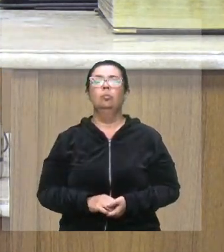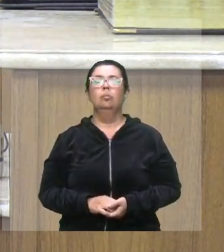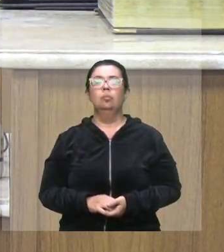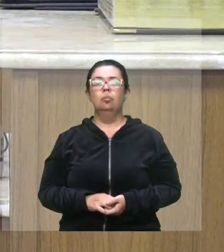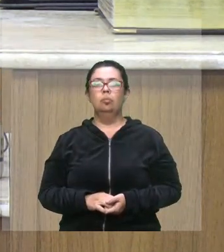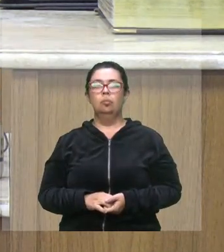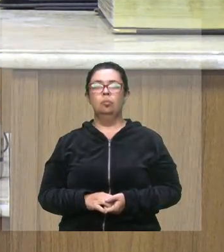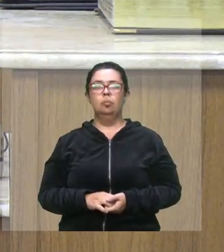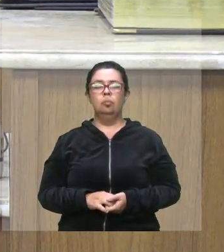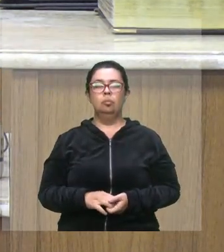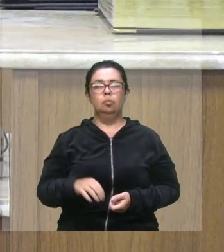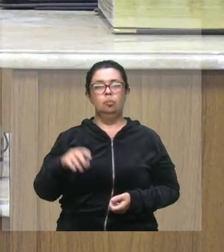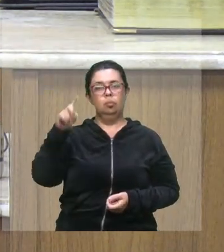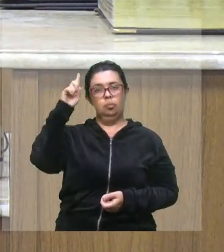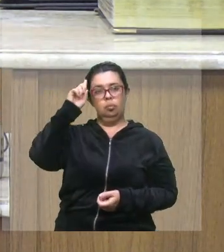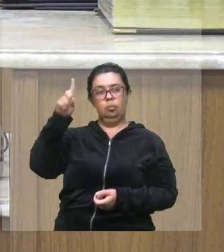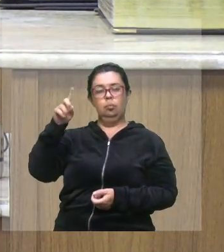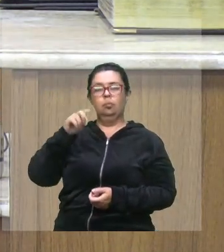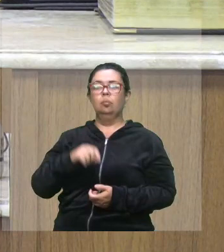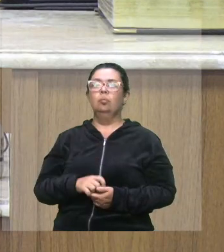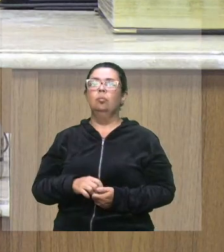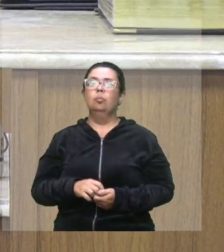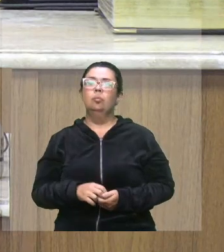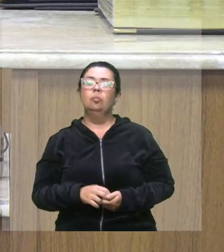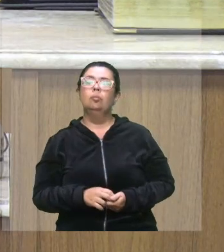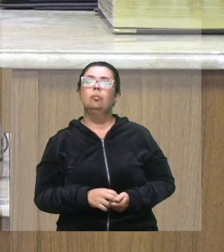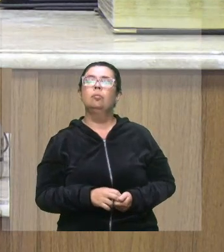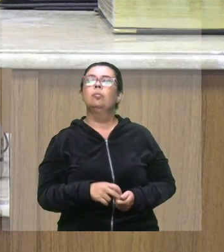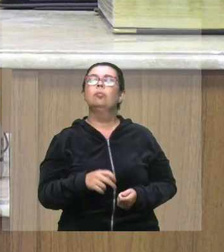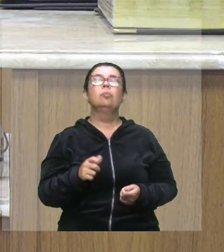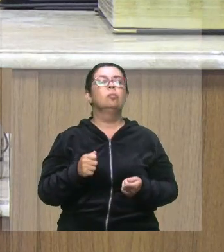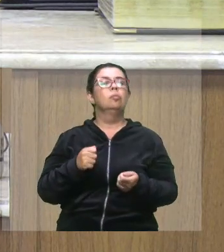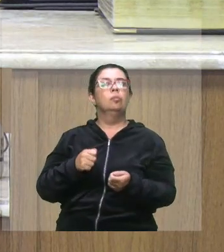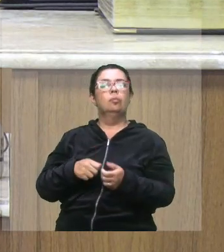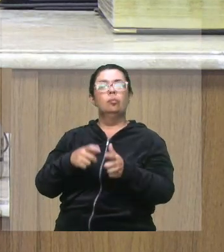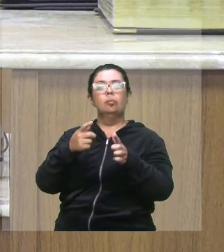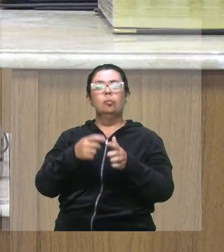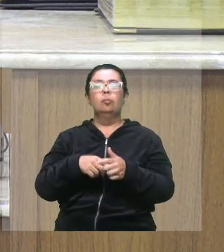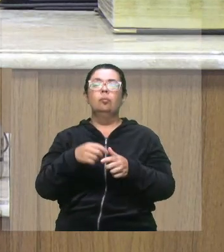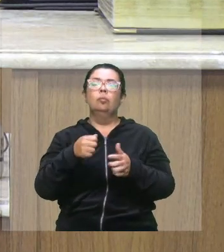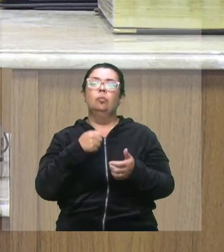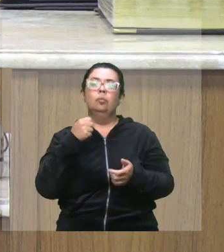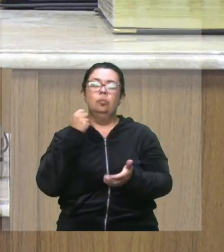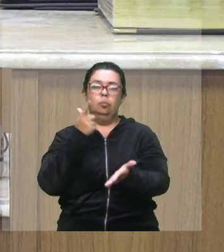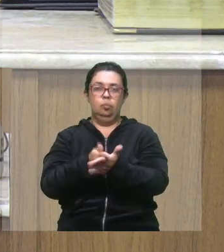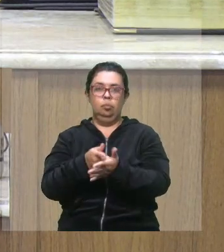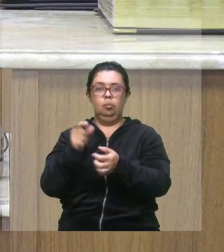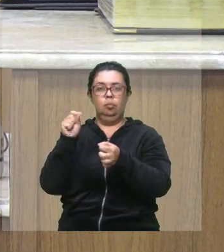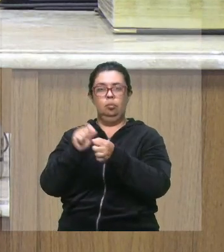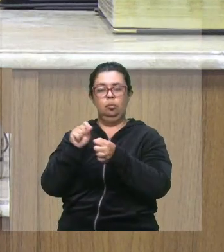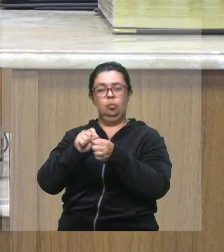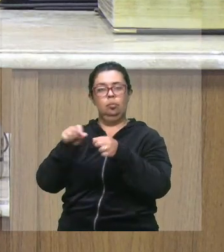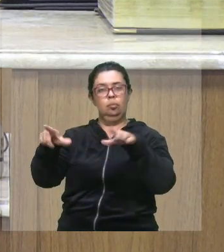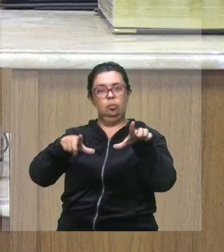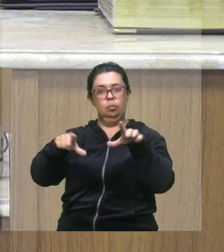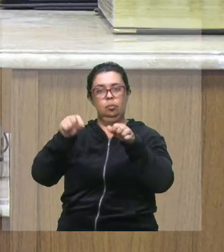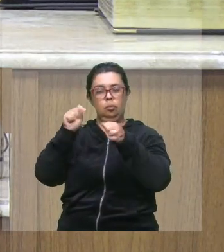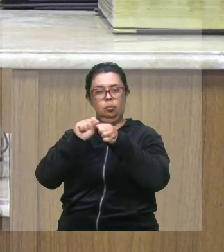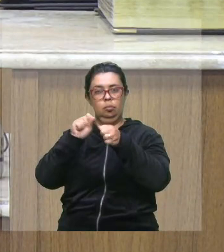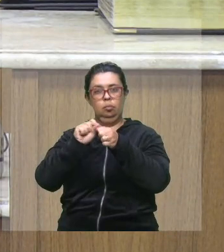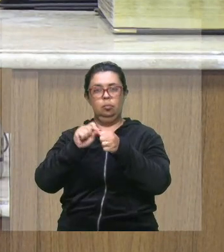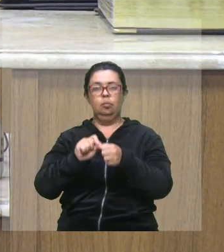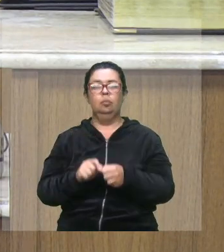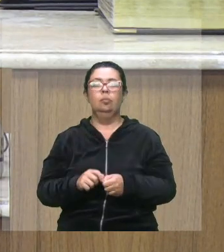Assis, que encaminha contas do exercício 2024, acompanhada de relatório de atividades desenvolvidas pela FEMA e